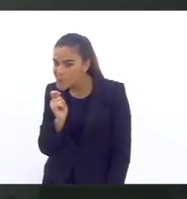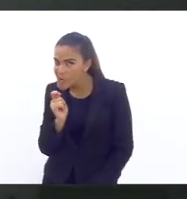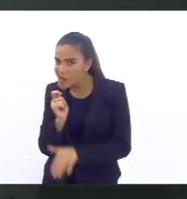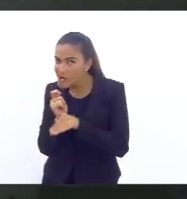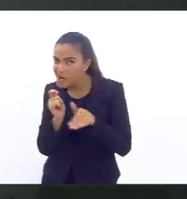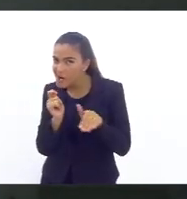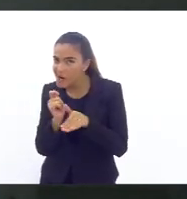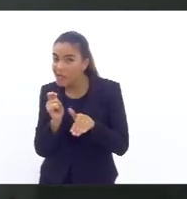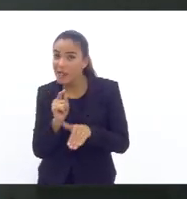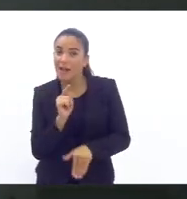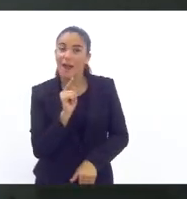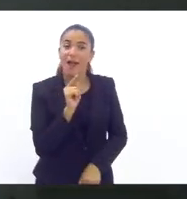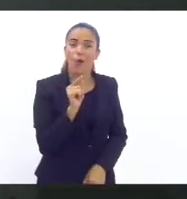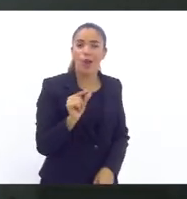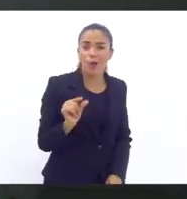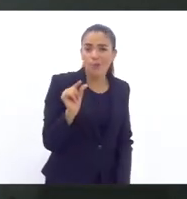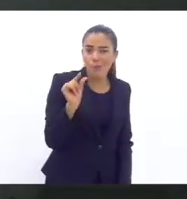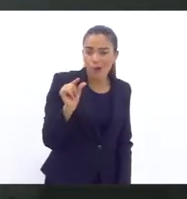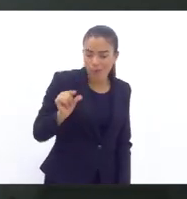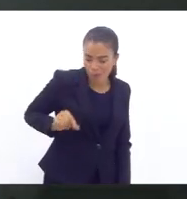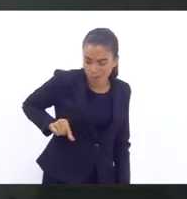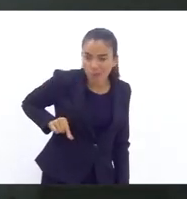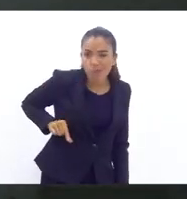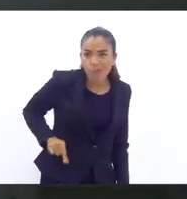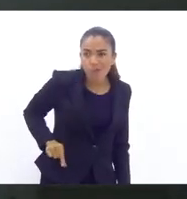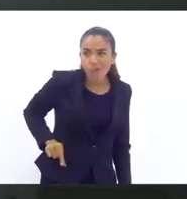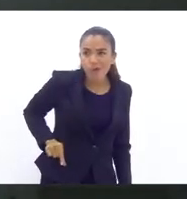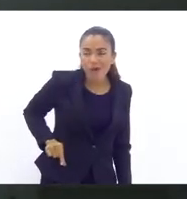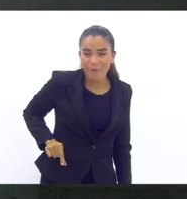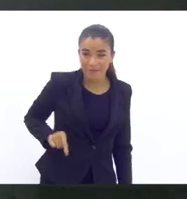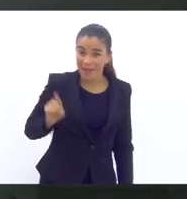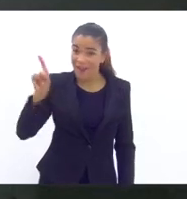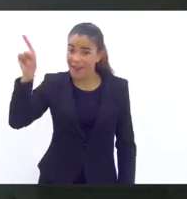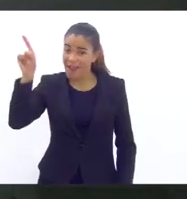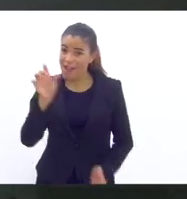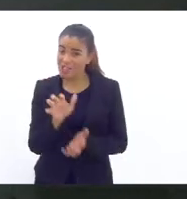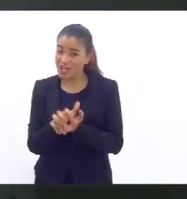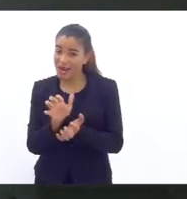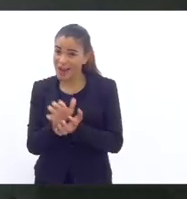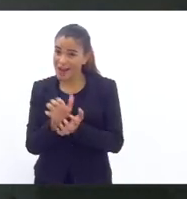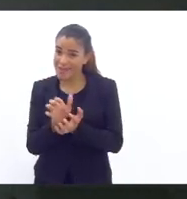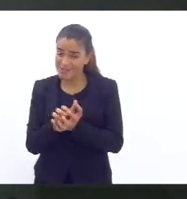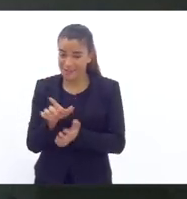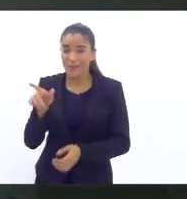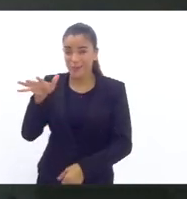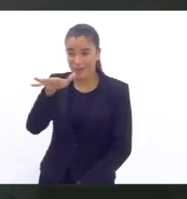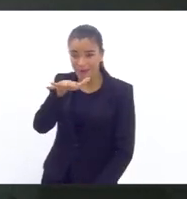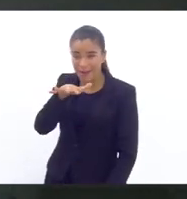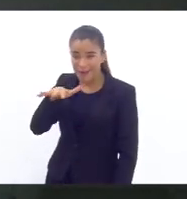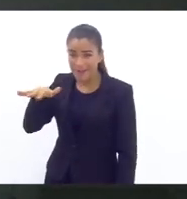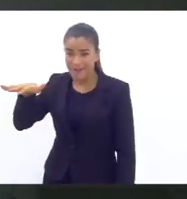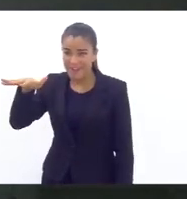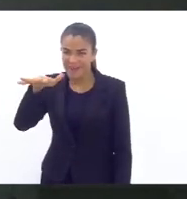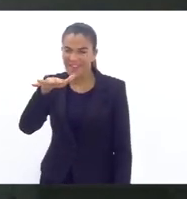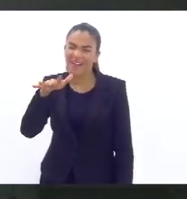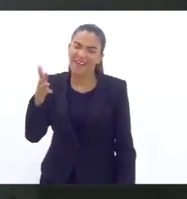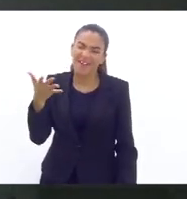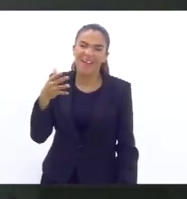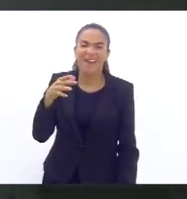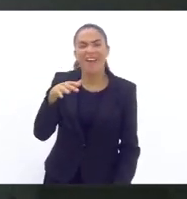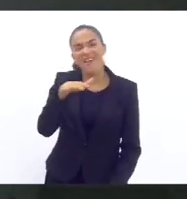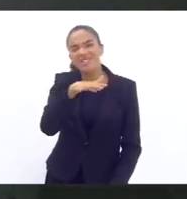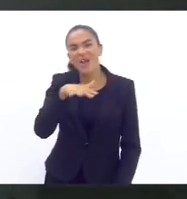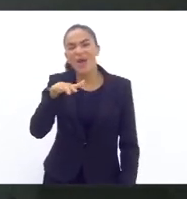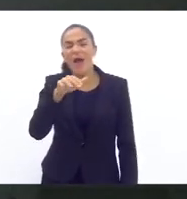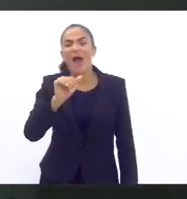agora se eu for pego com uma quantidade mínima ali no Jacarezinho Manguinhos ou algum na região que a gente chama aqui na no Rio de Janeiro